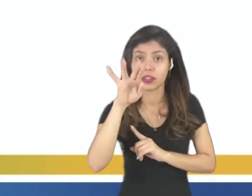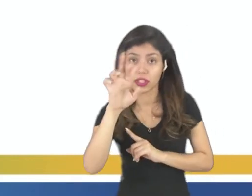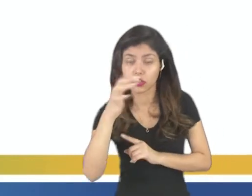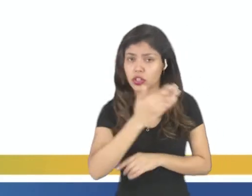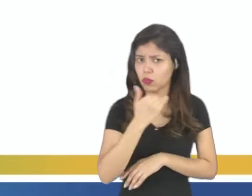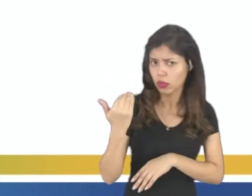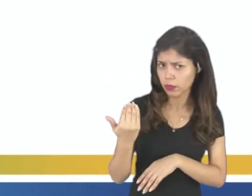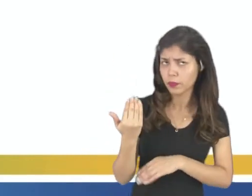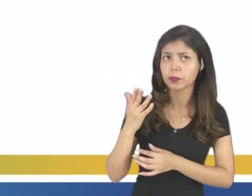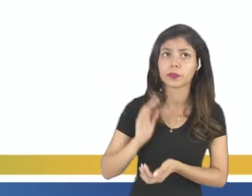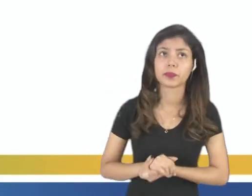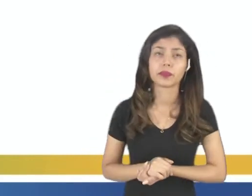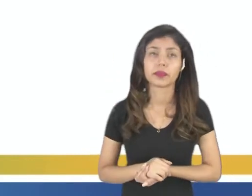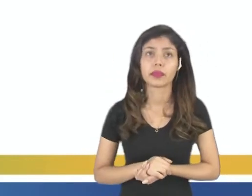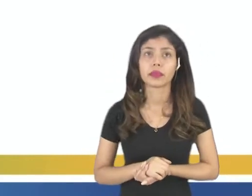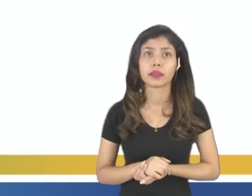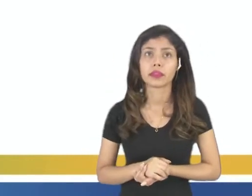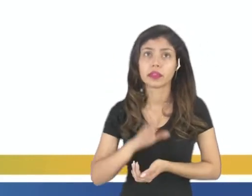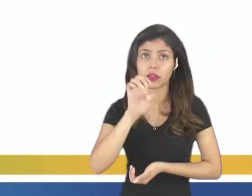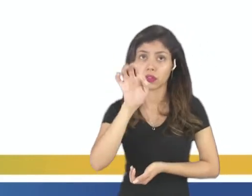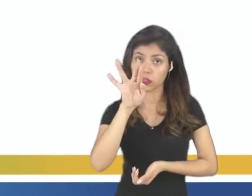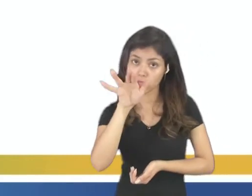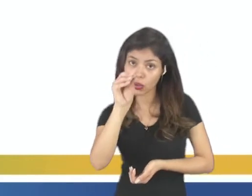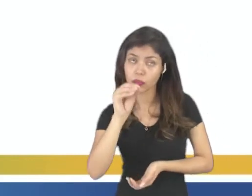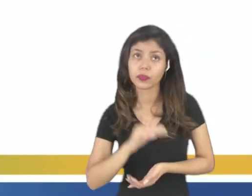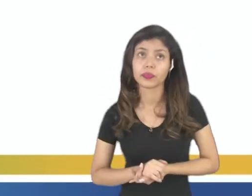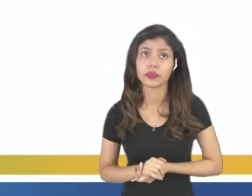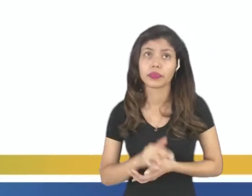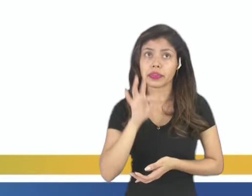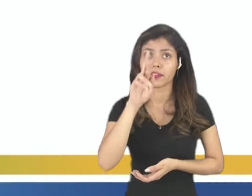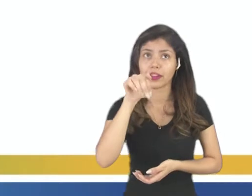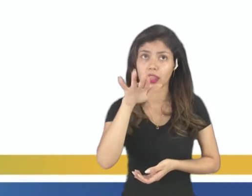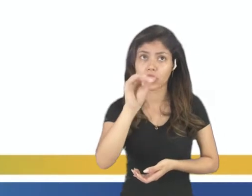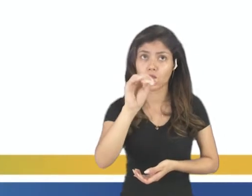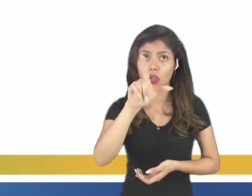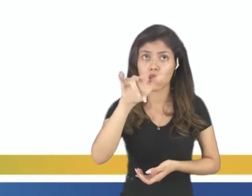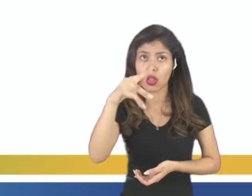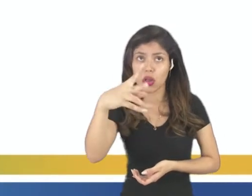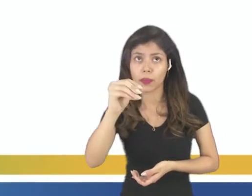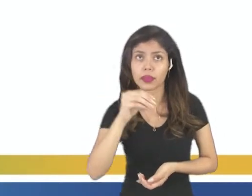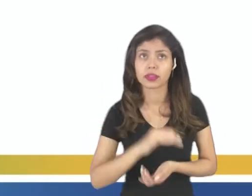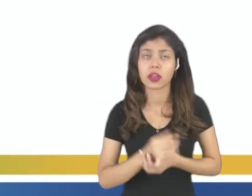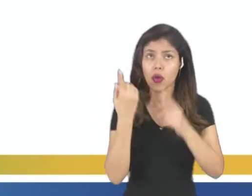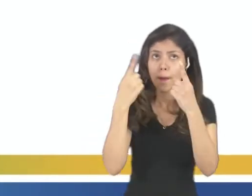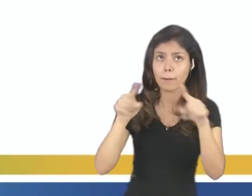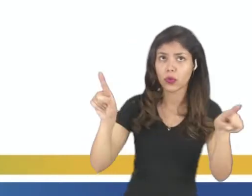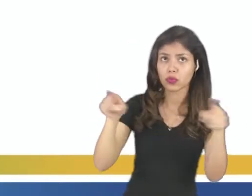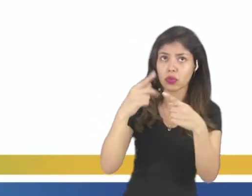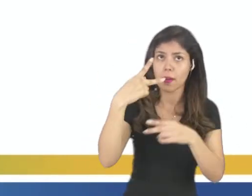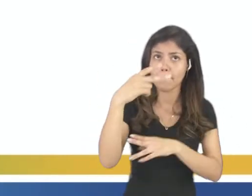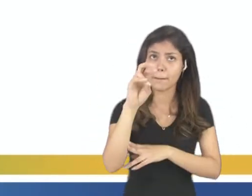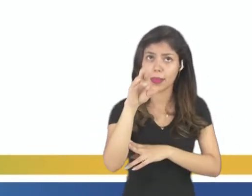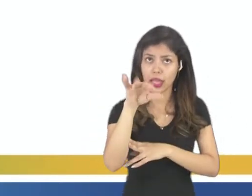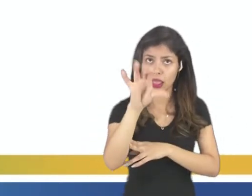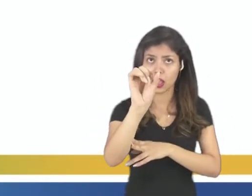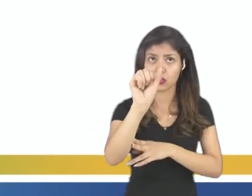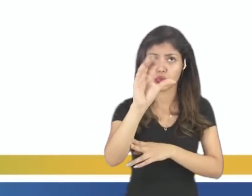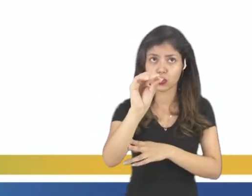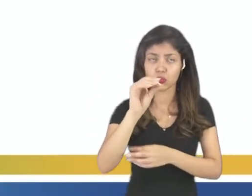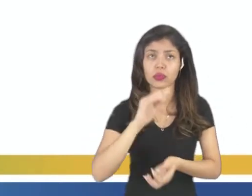que morreu? Foi Eustáquio, a obra? Fernão Lopes, que morreu? Música